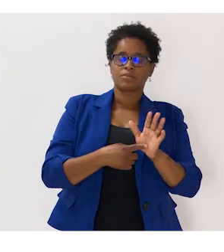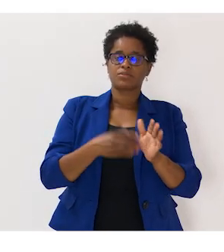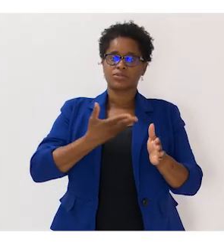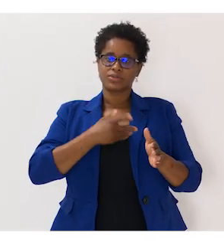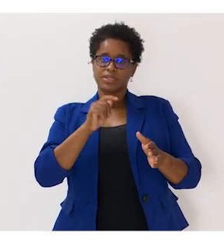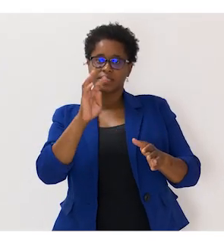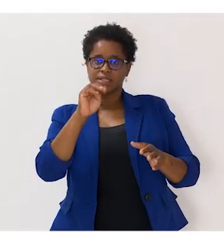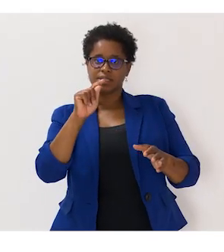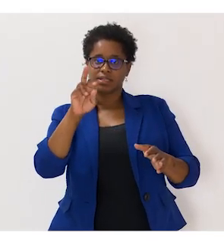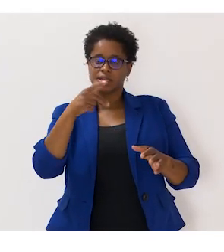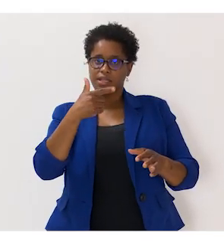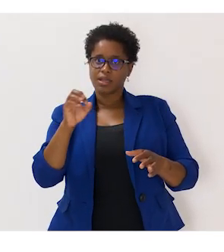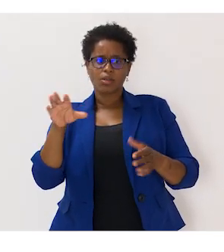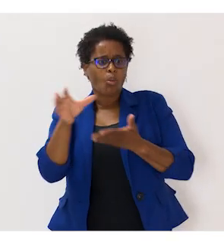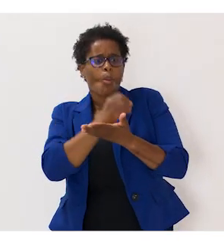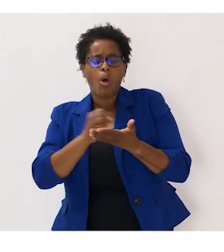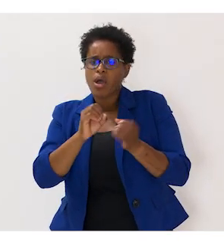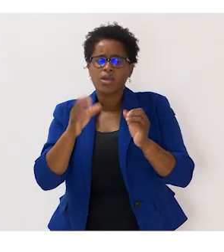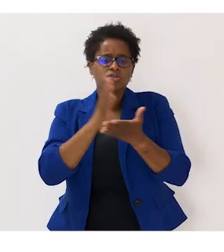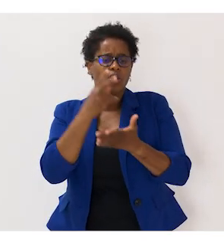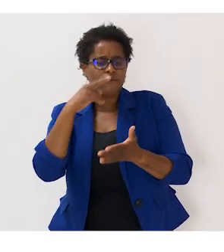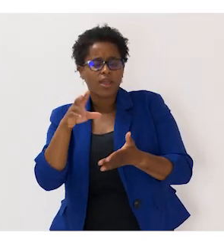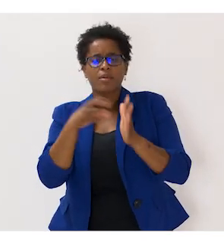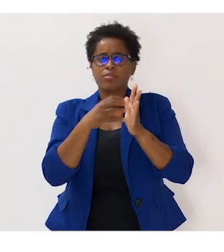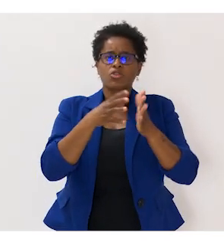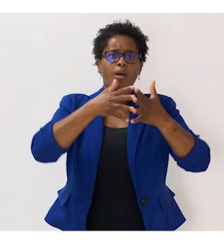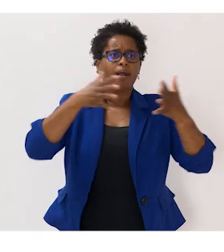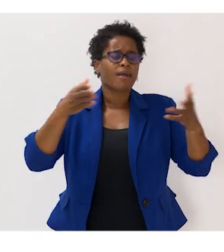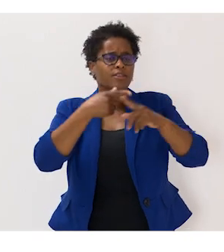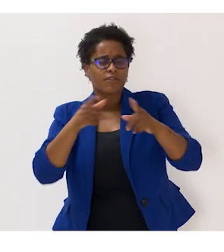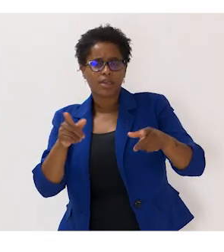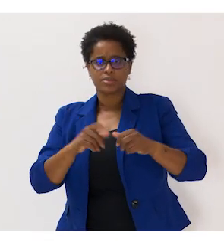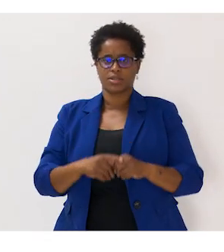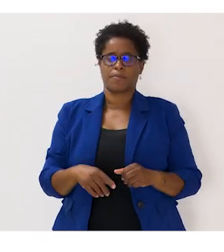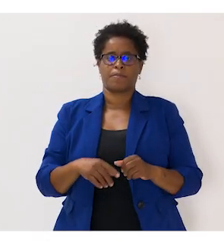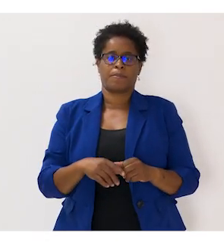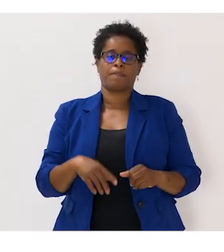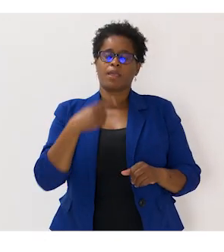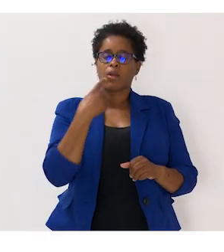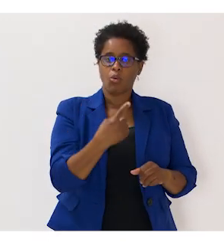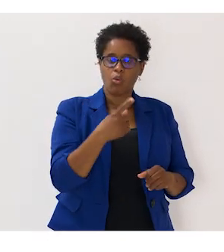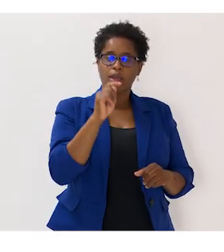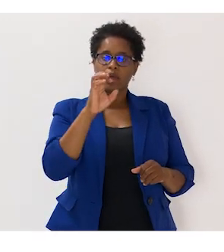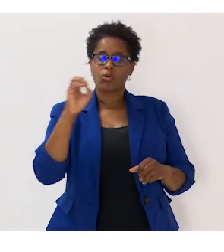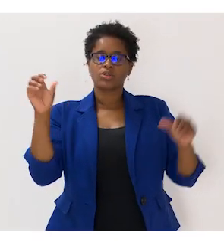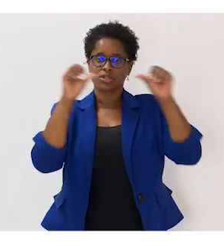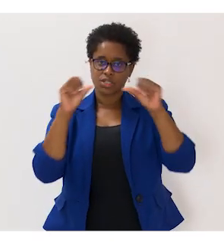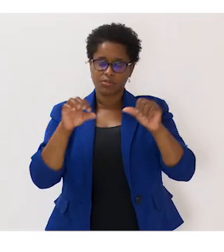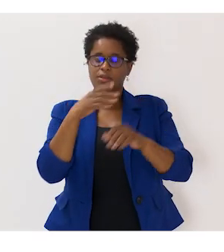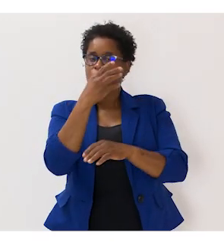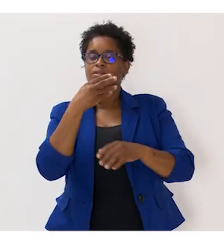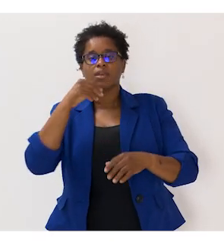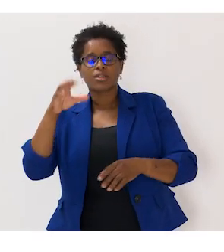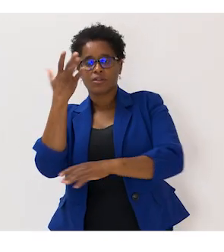deserto. É só observar pela imagem, podemos ver uma grande diferença entre um ecossistema terrestre, que é a